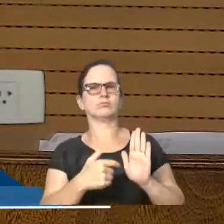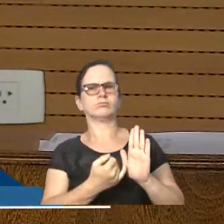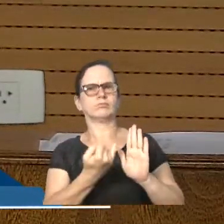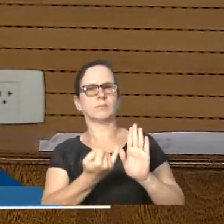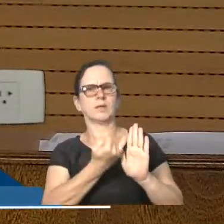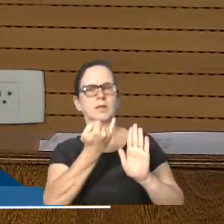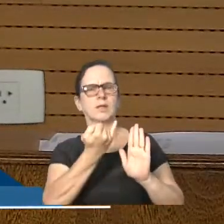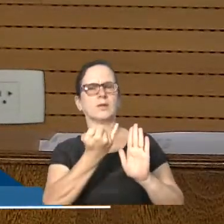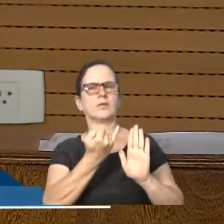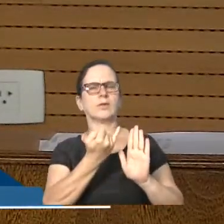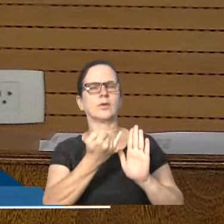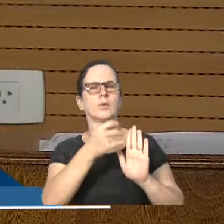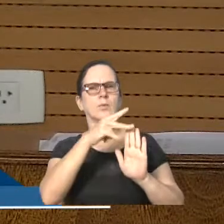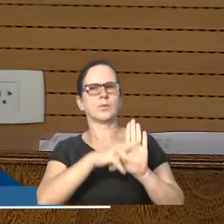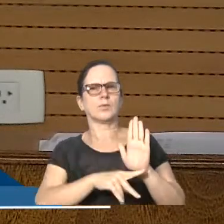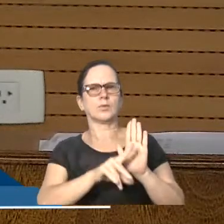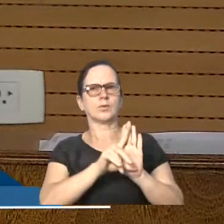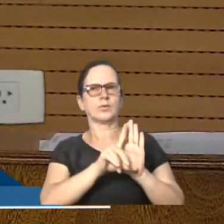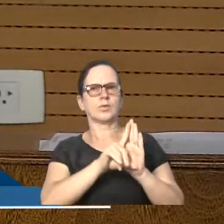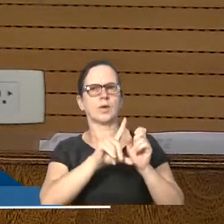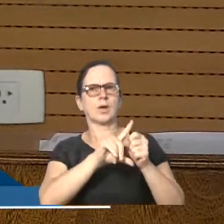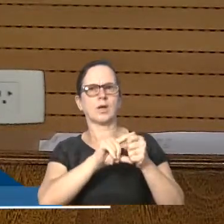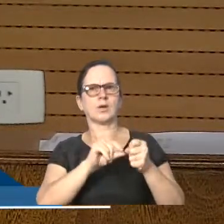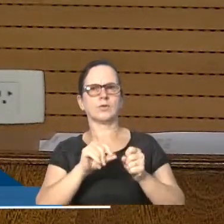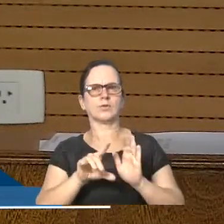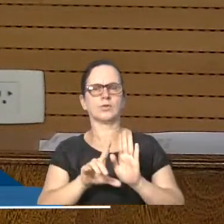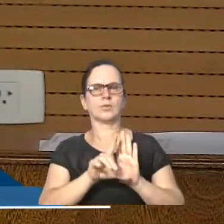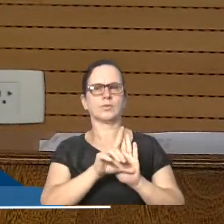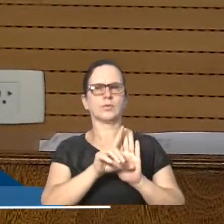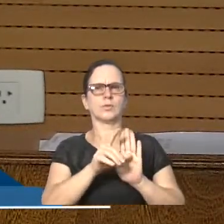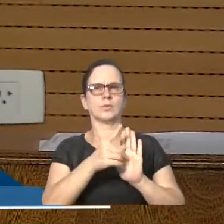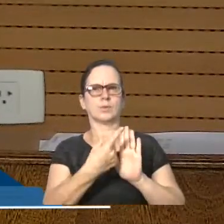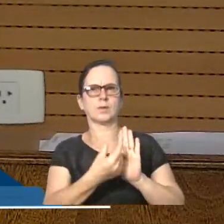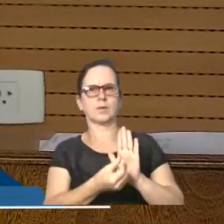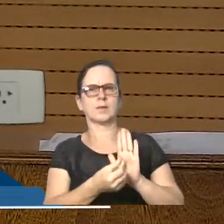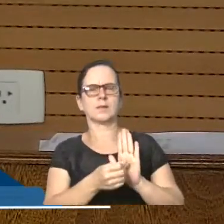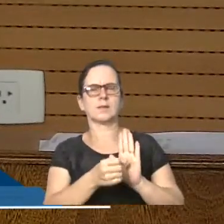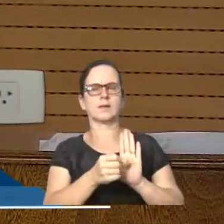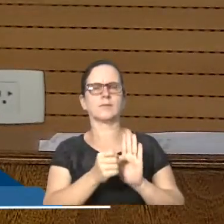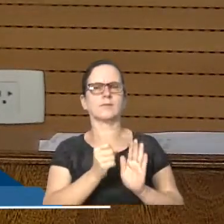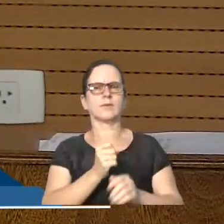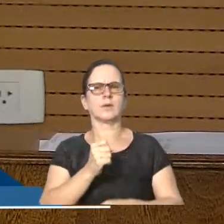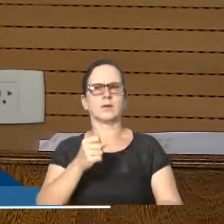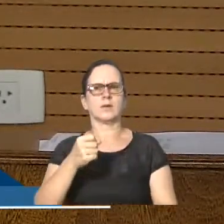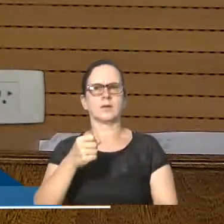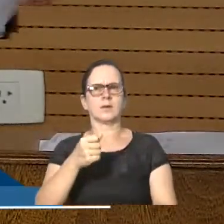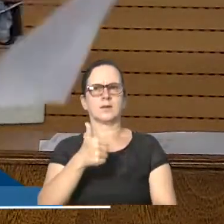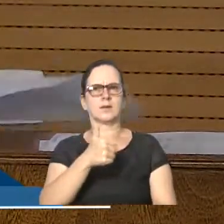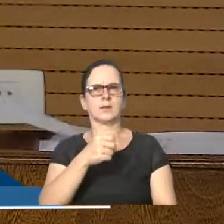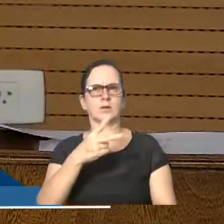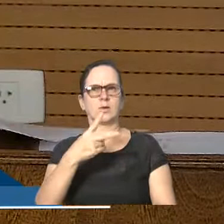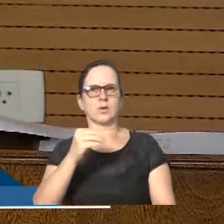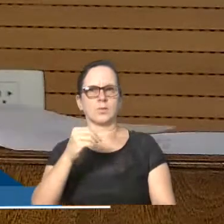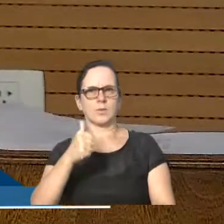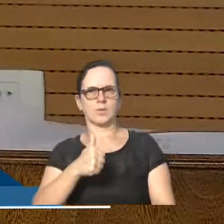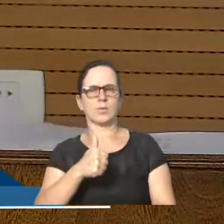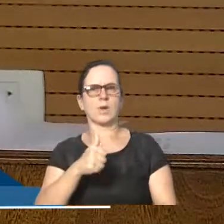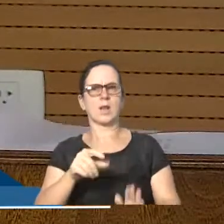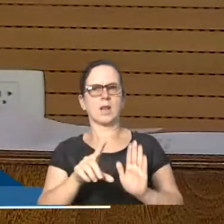ao disposto do artigo 16 da Lei Complementar número 101/2000, Lei de Responsabilidade